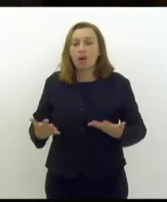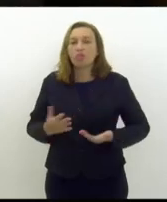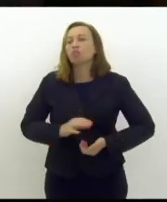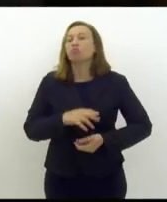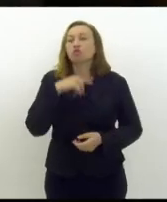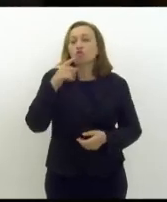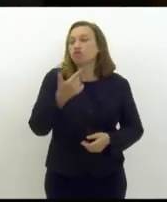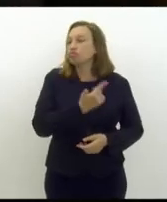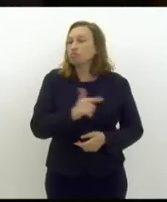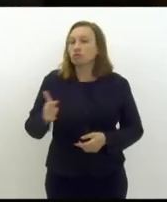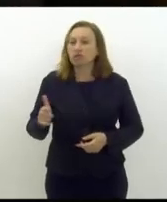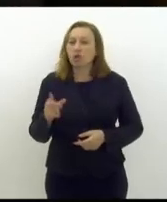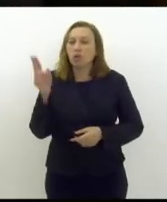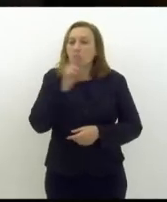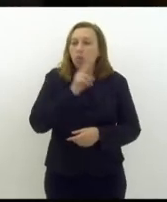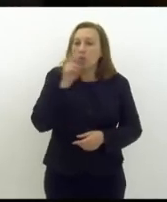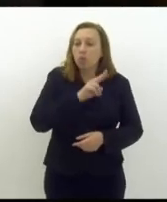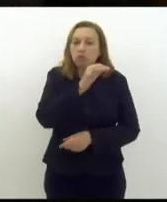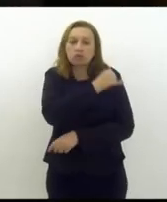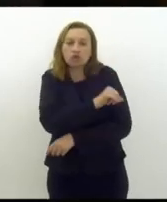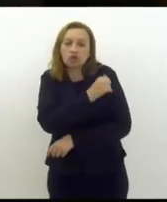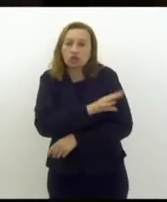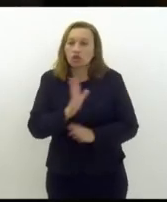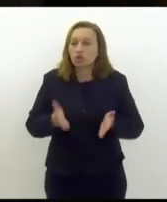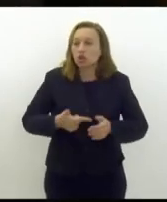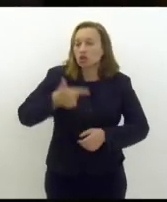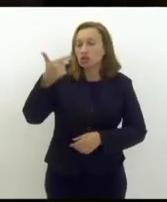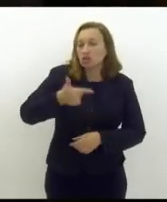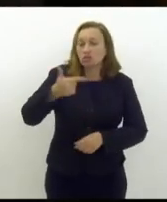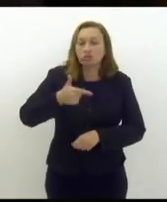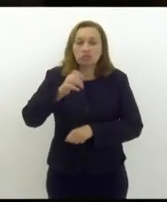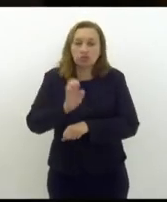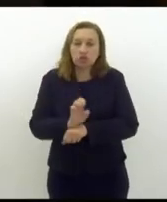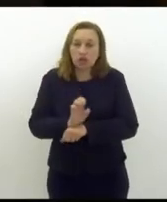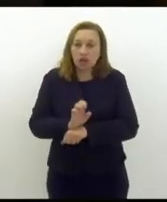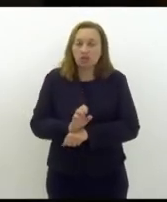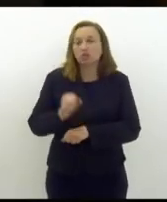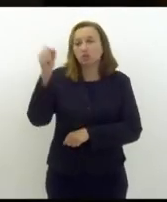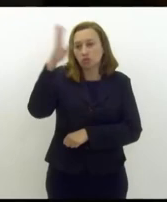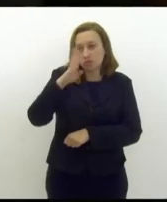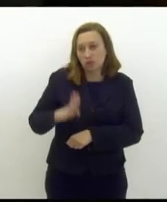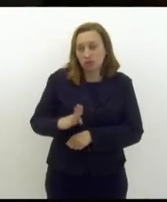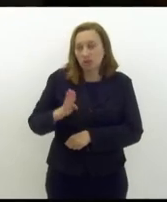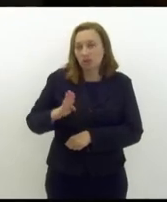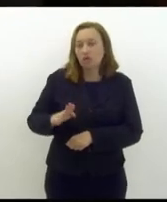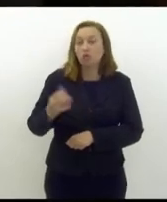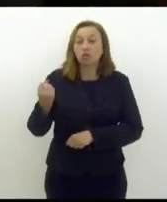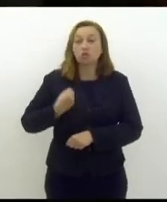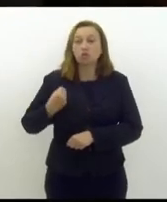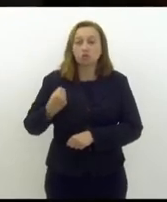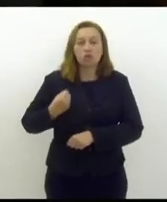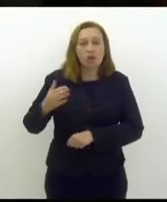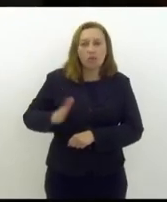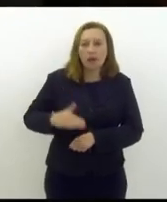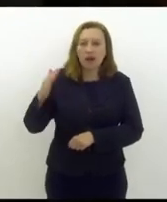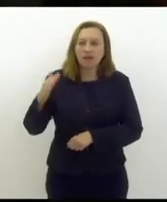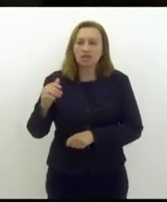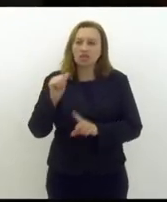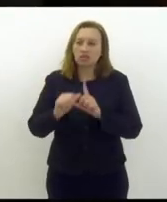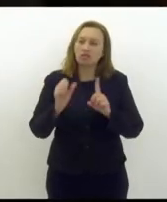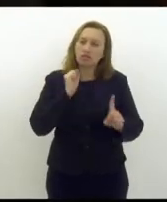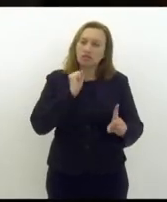dúvida das urgências o Rio de Janeiro hoje é o segundo estado do Brasil com maior número de